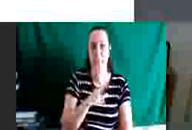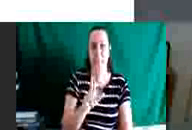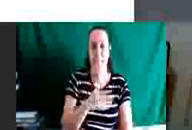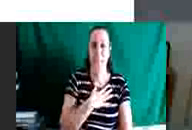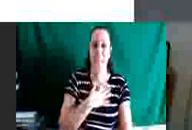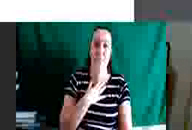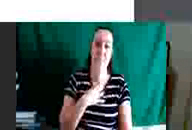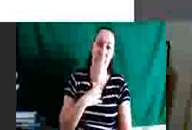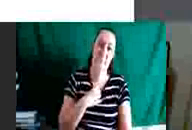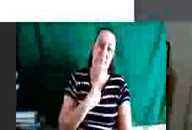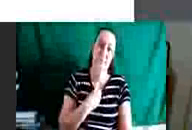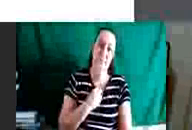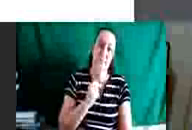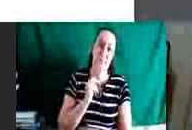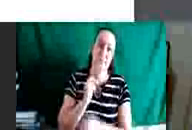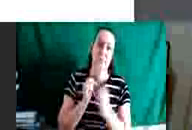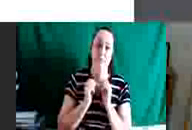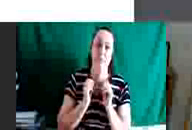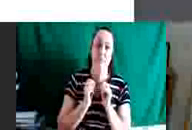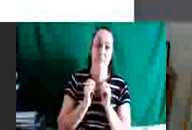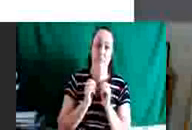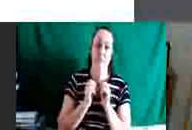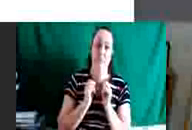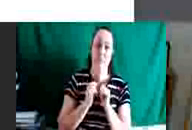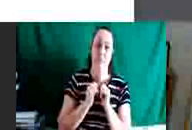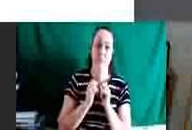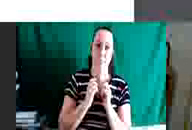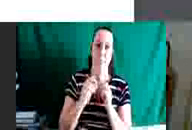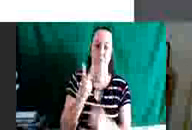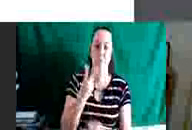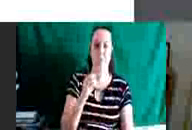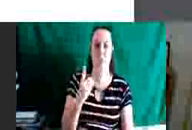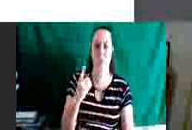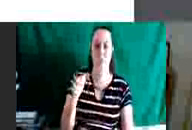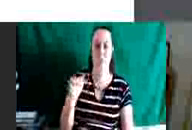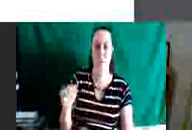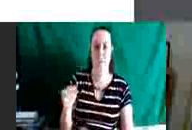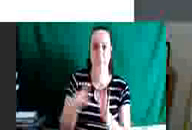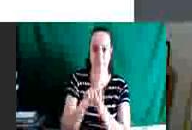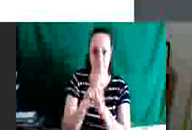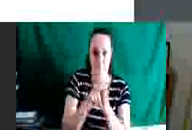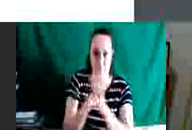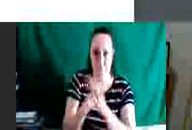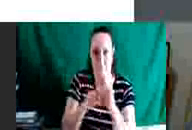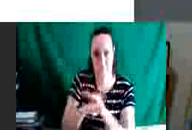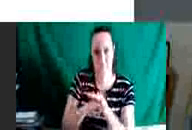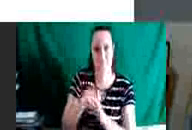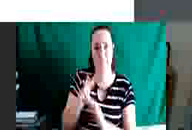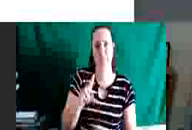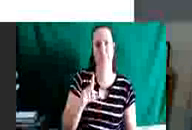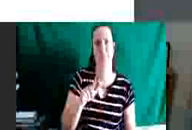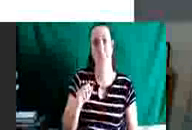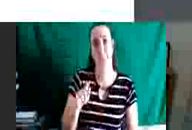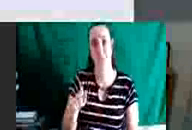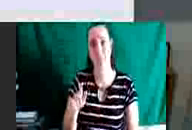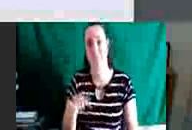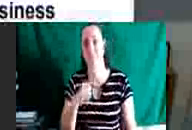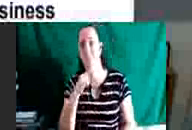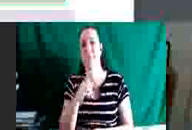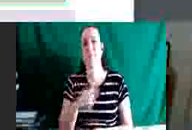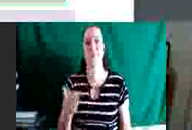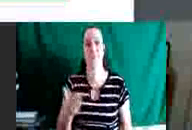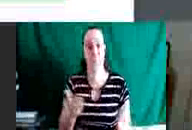né? Exposição, prevalência de fraquezas, detecção de fraquezas, impacto técnico e impacto no negócio. É